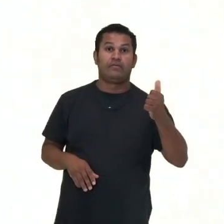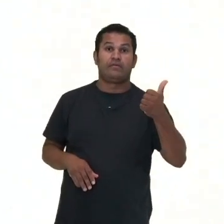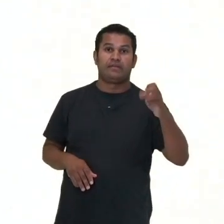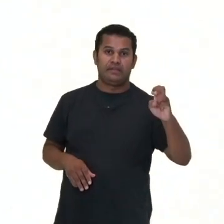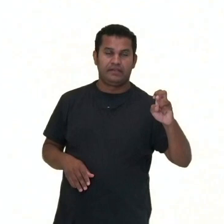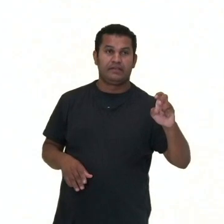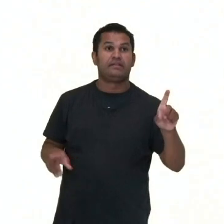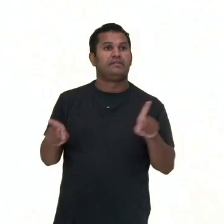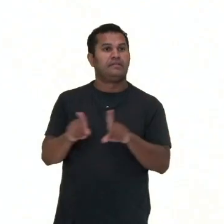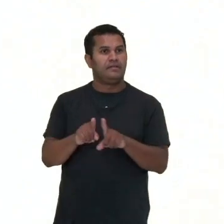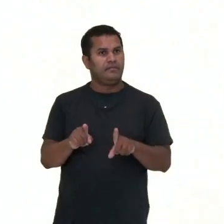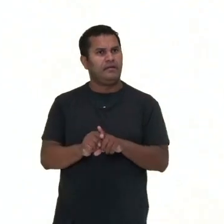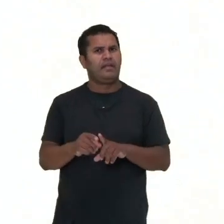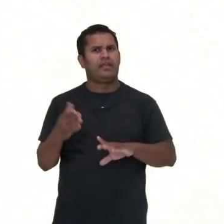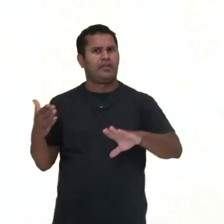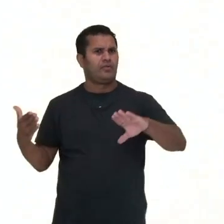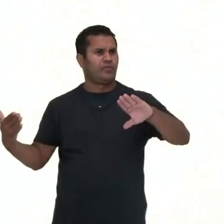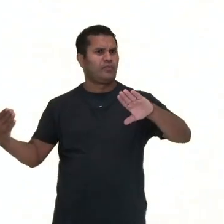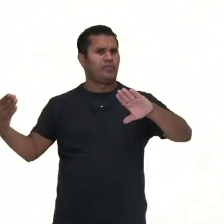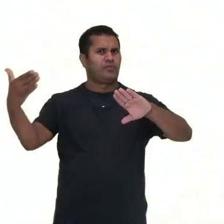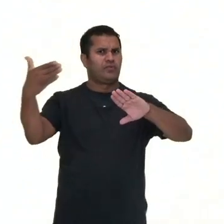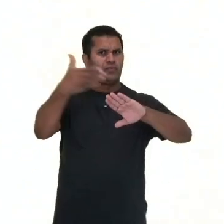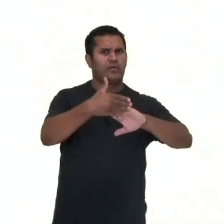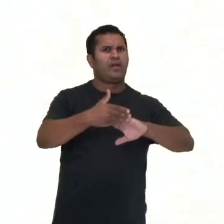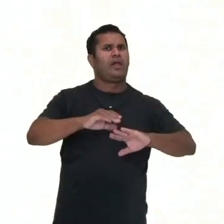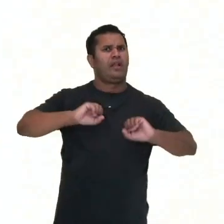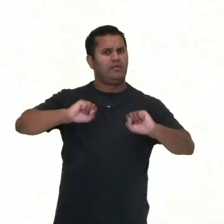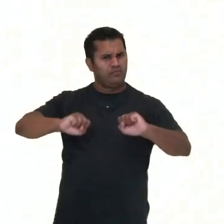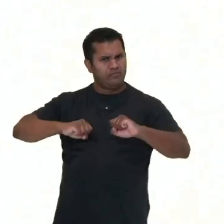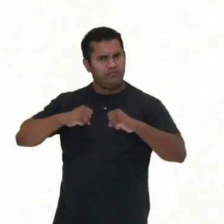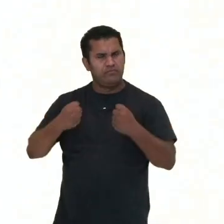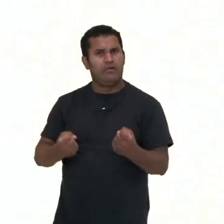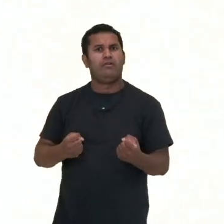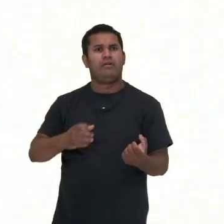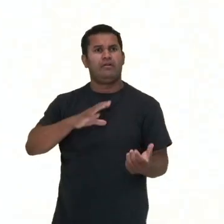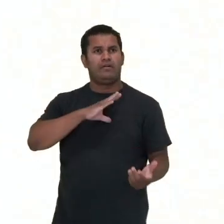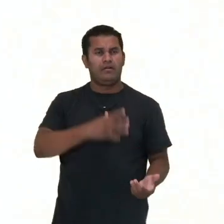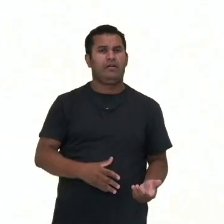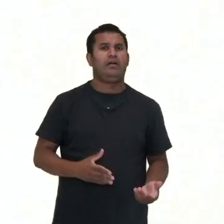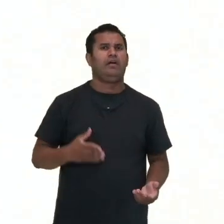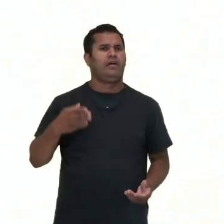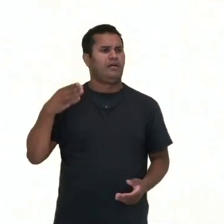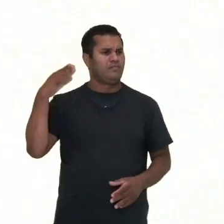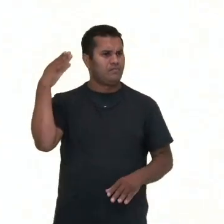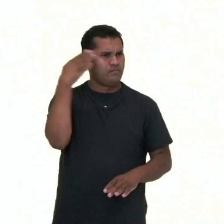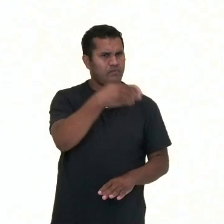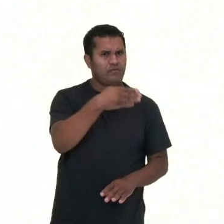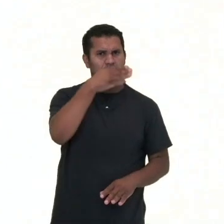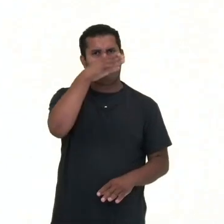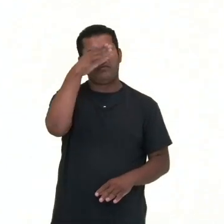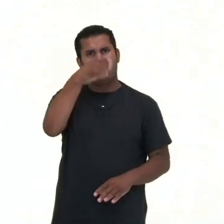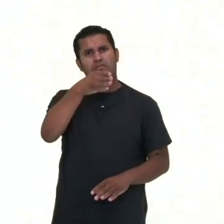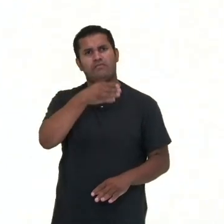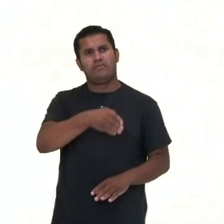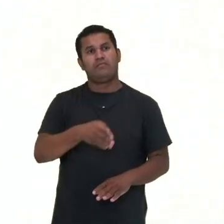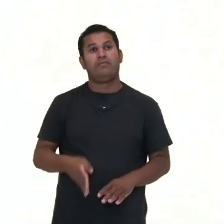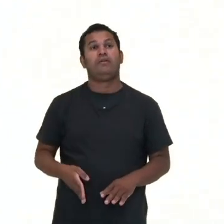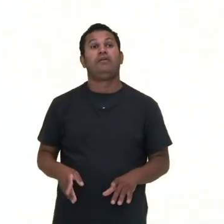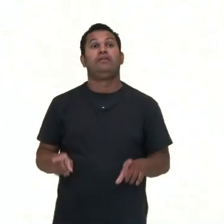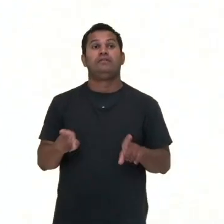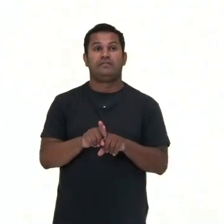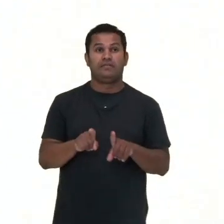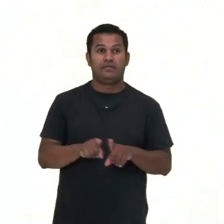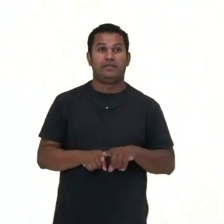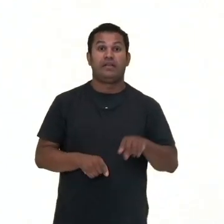conquistou terras em diversos continentes. Ela desafiou, ela foi audaciosa, né? E aí por isso conquistou terras em diversas regiões,